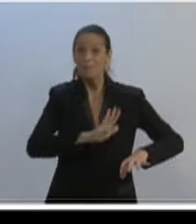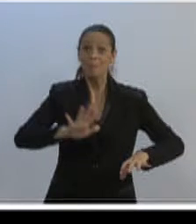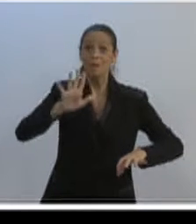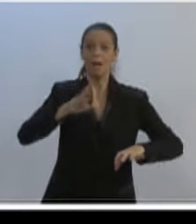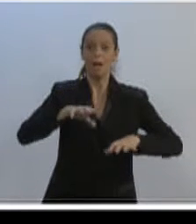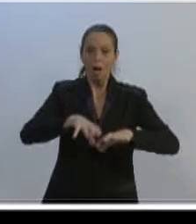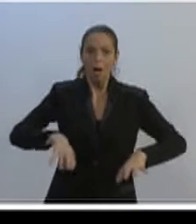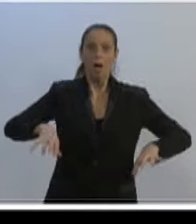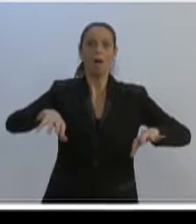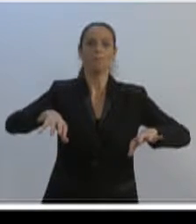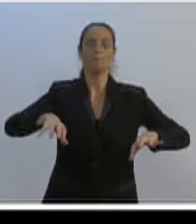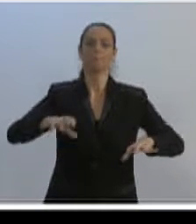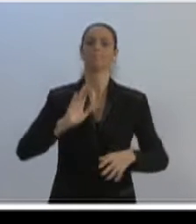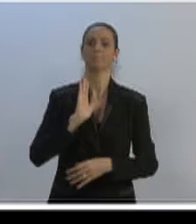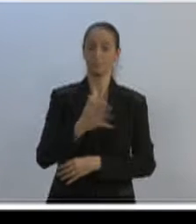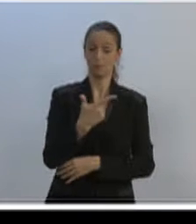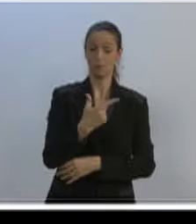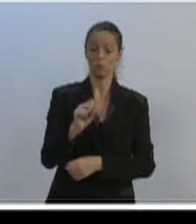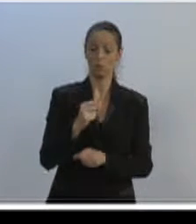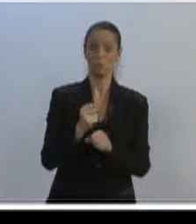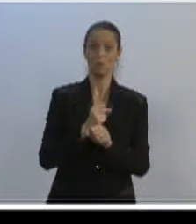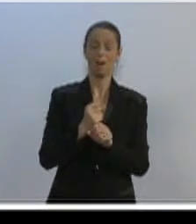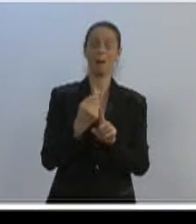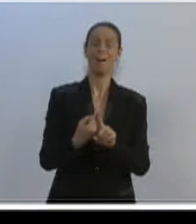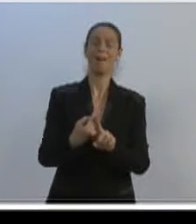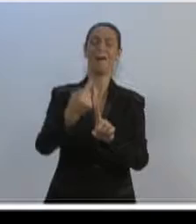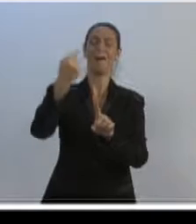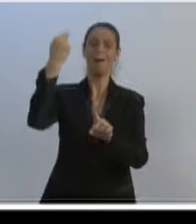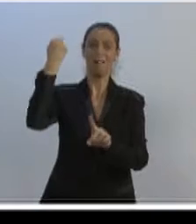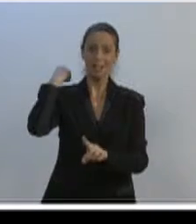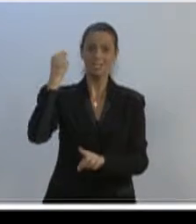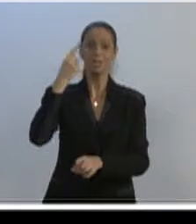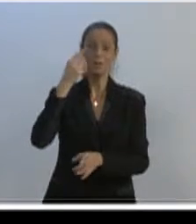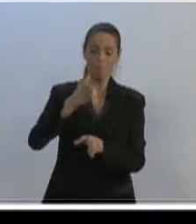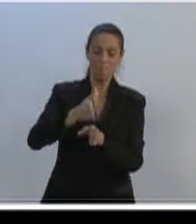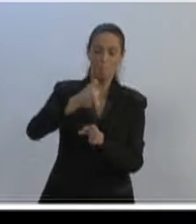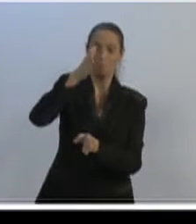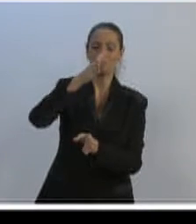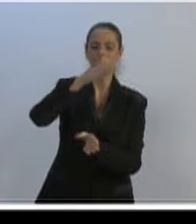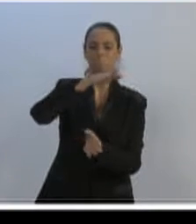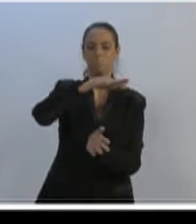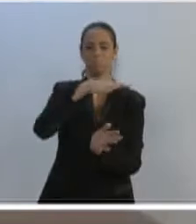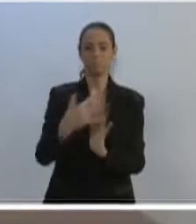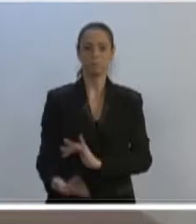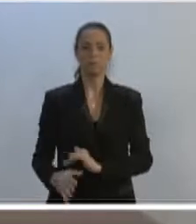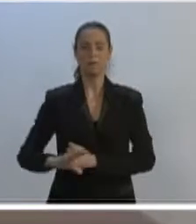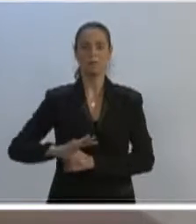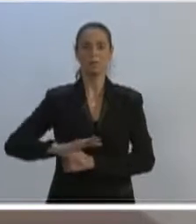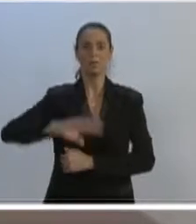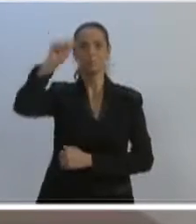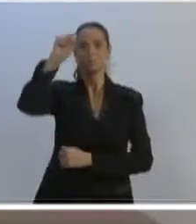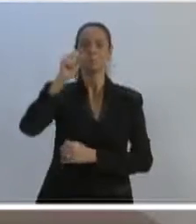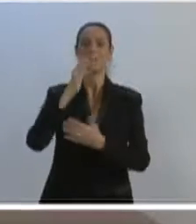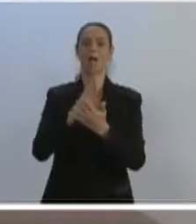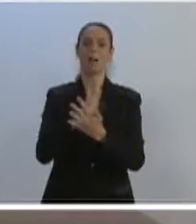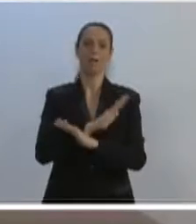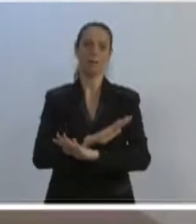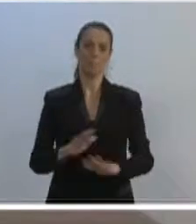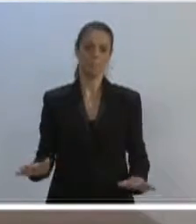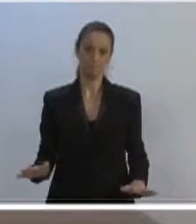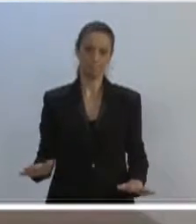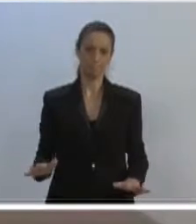presenciamos, então, há 28 anos, de forma muito simbólica, o fim do comunismo, a deterioração da